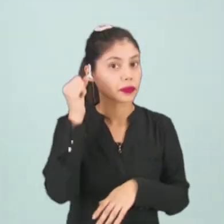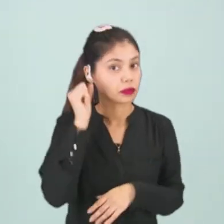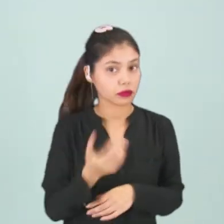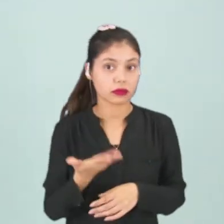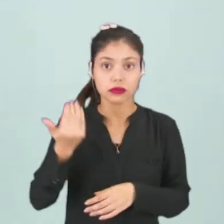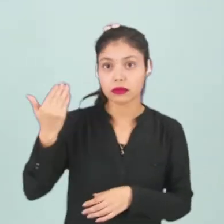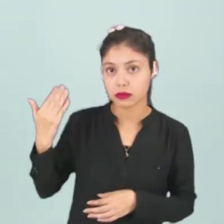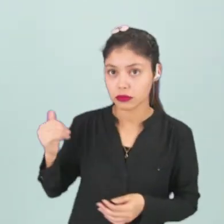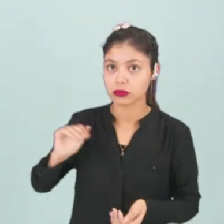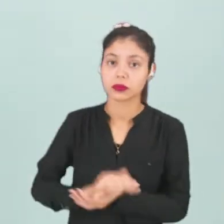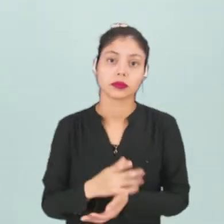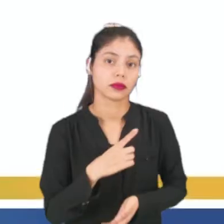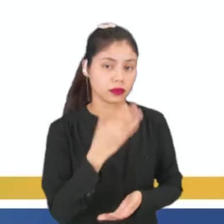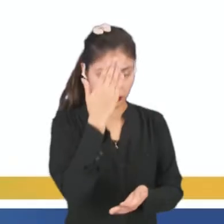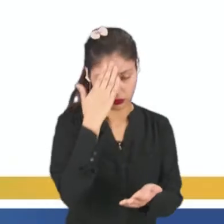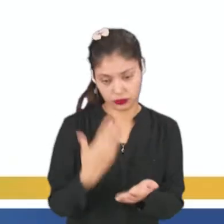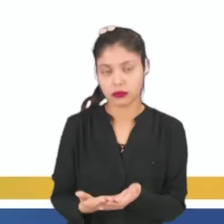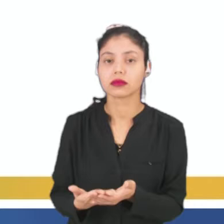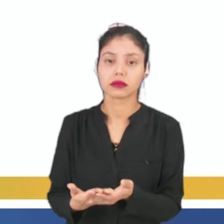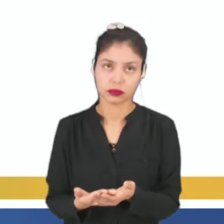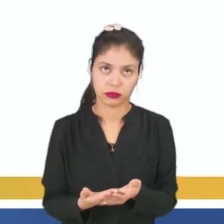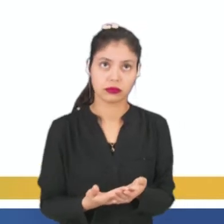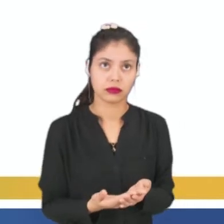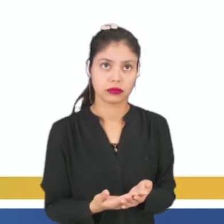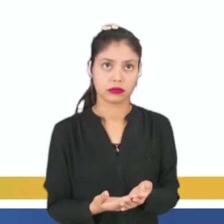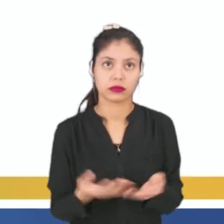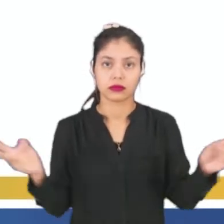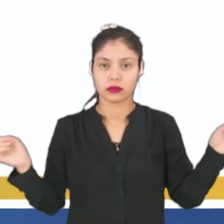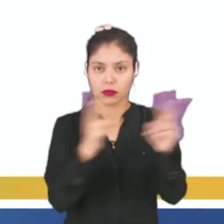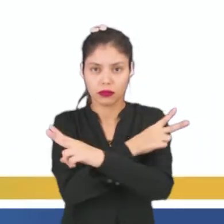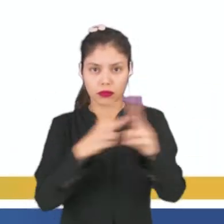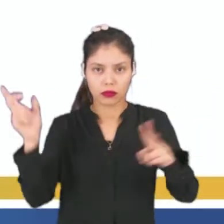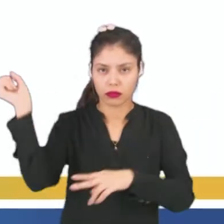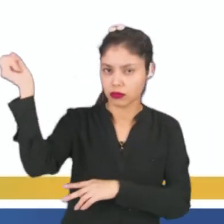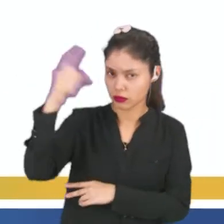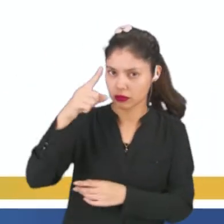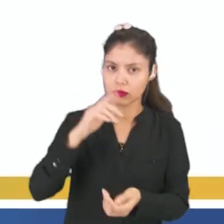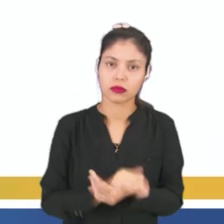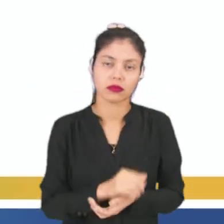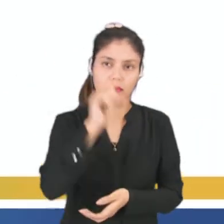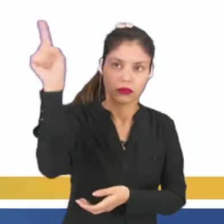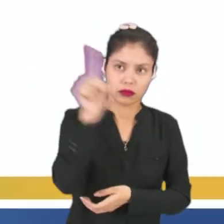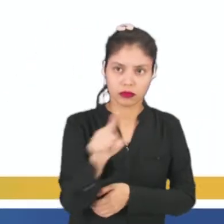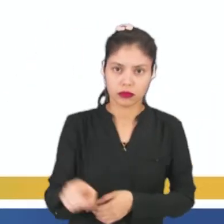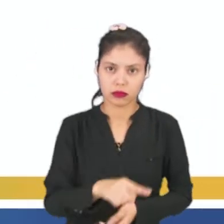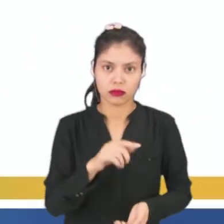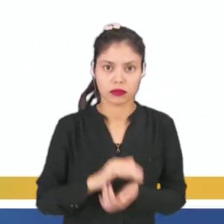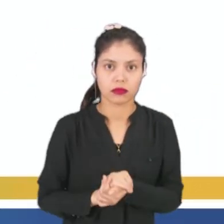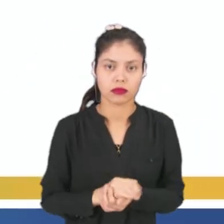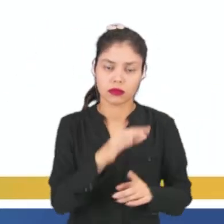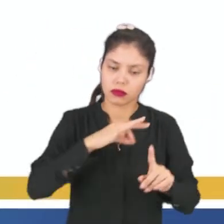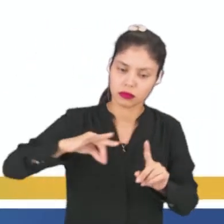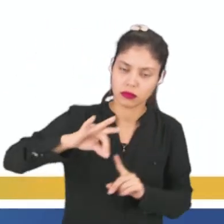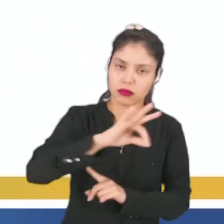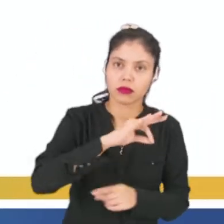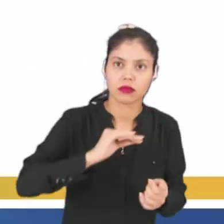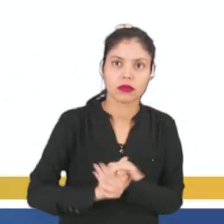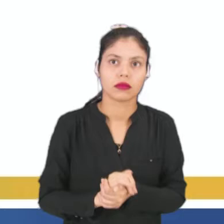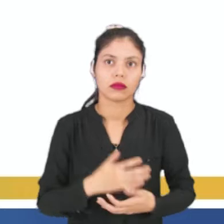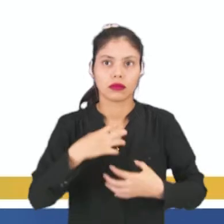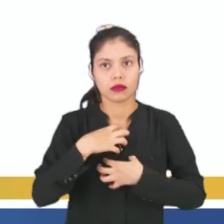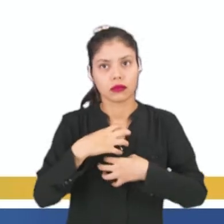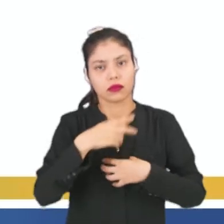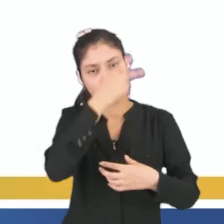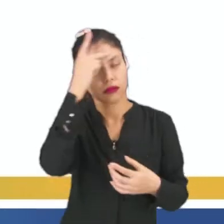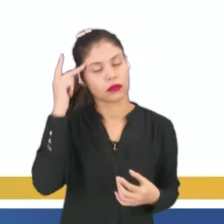antiguidade existia muita crença que o vento, o sol, o trovão, o relâmpago eram espíritos que sentiam e agiam sobre